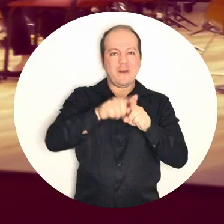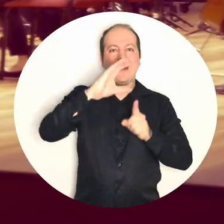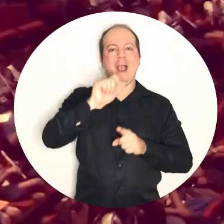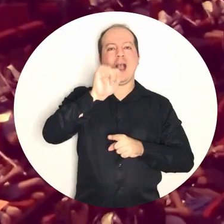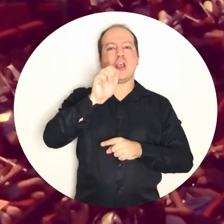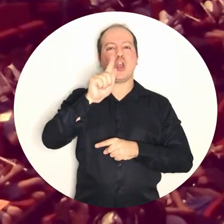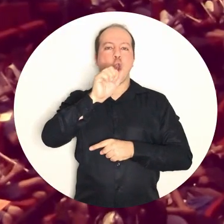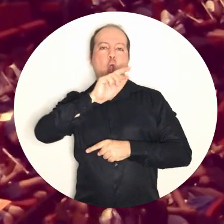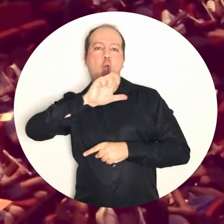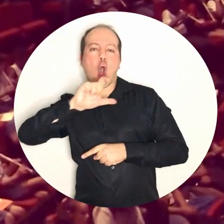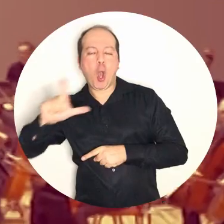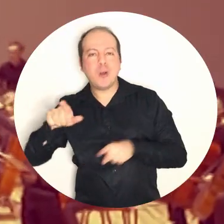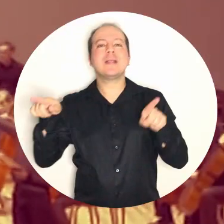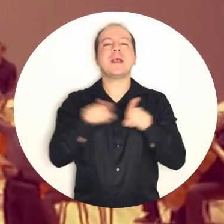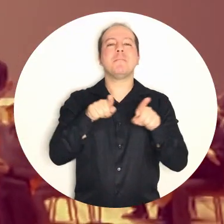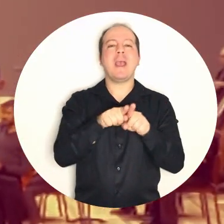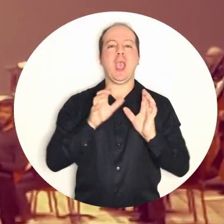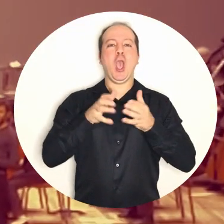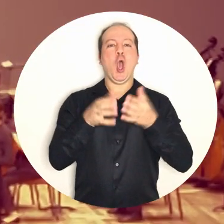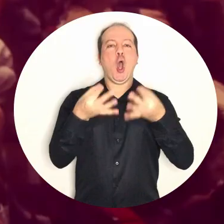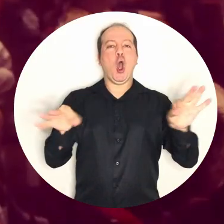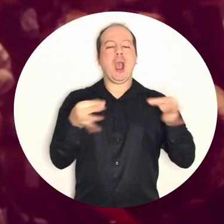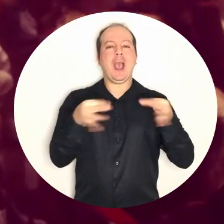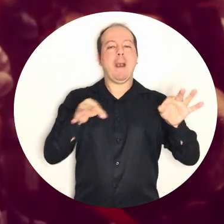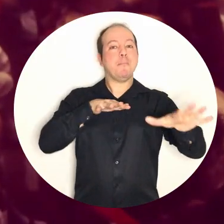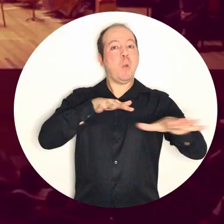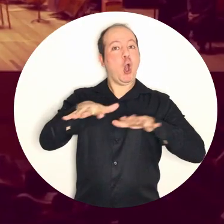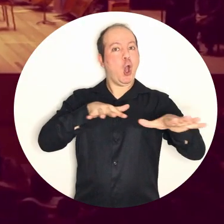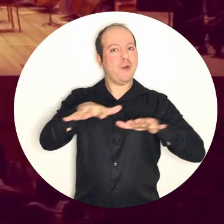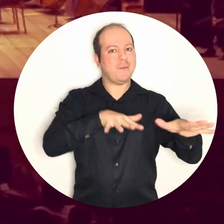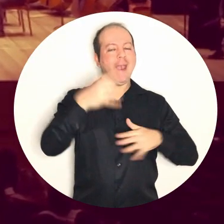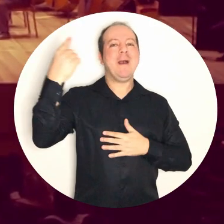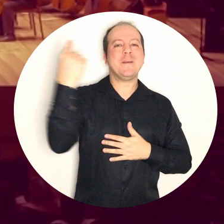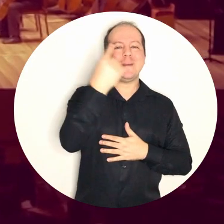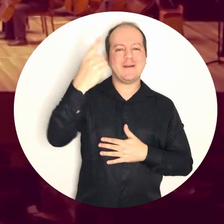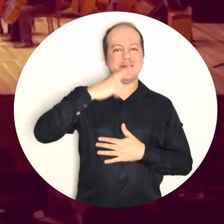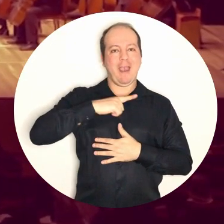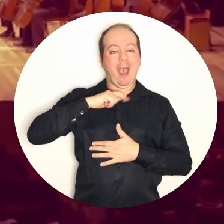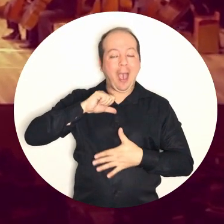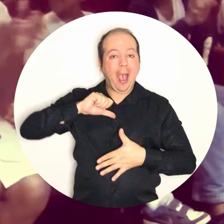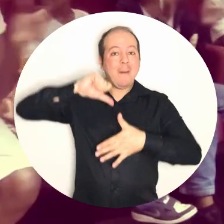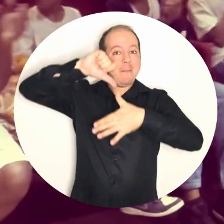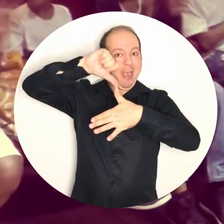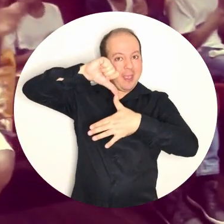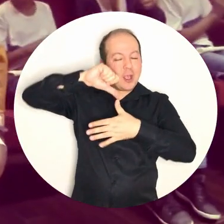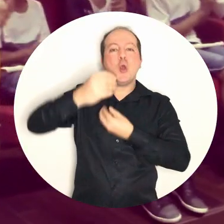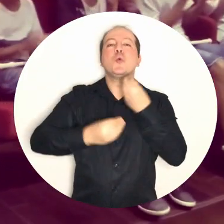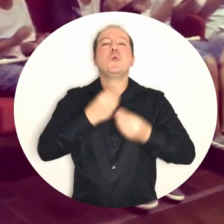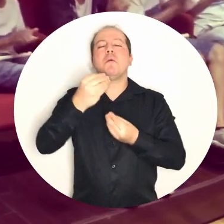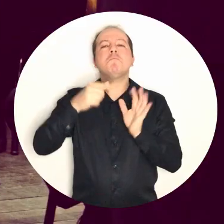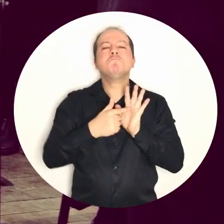dá início à Orquestra em Movimento. Desenvolvida pela primeira vez na América Latina, a